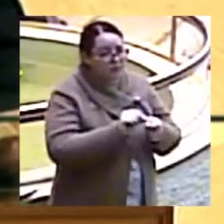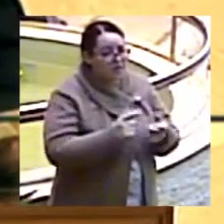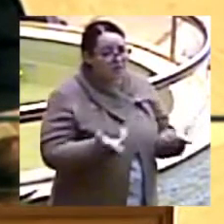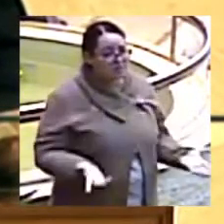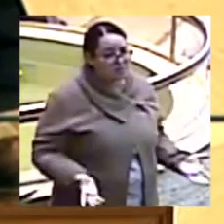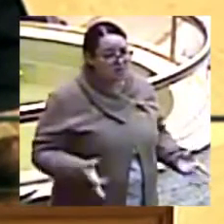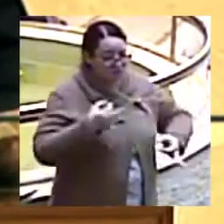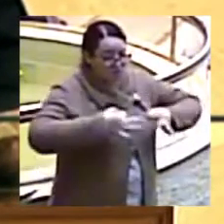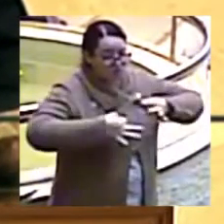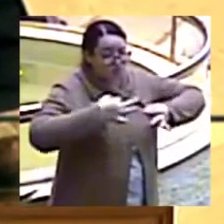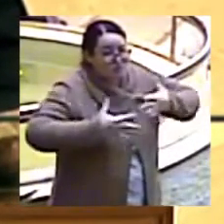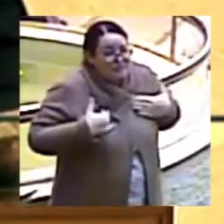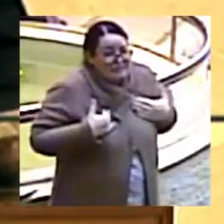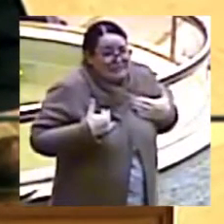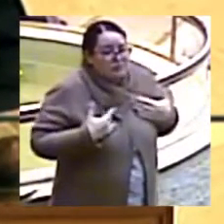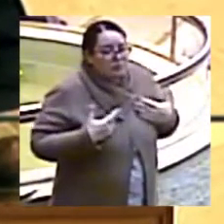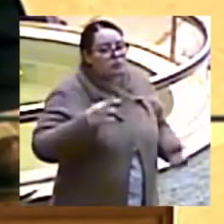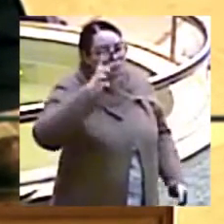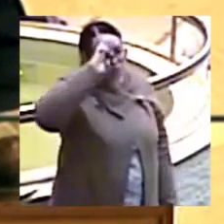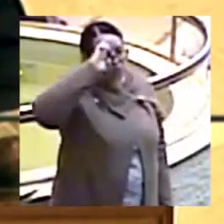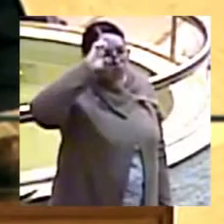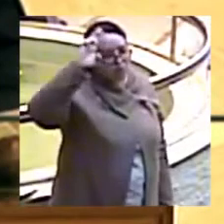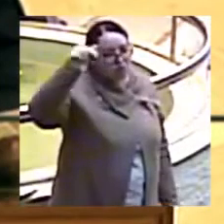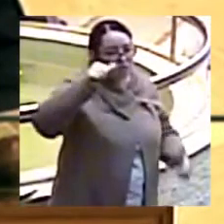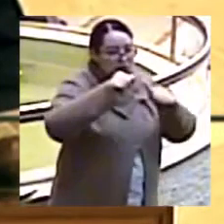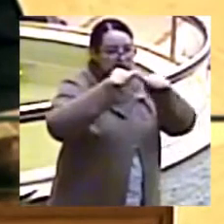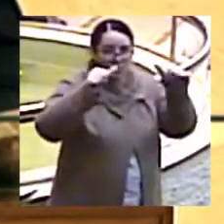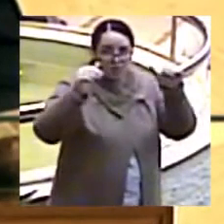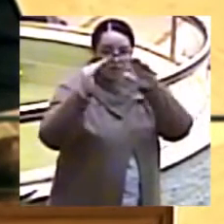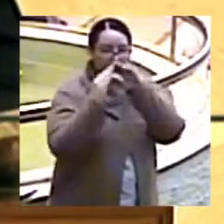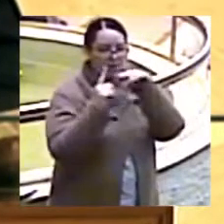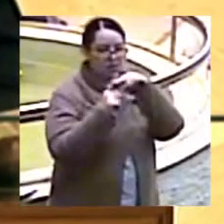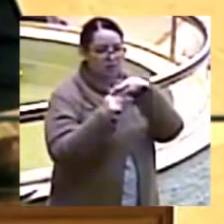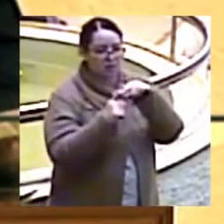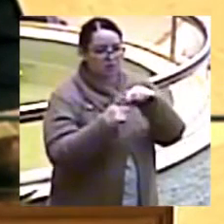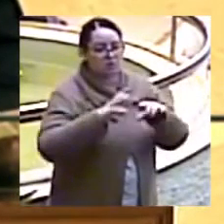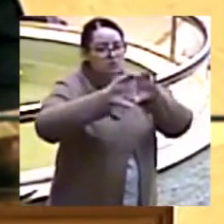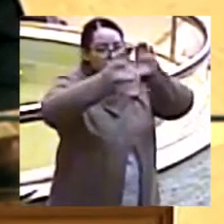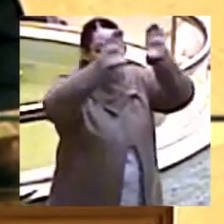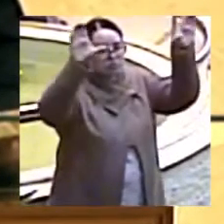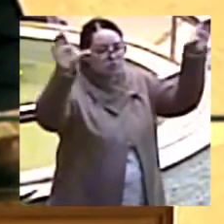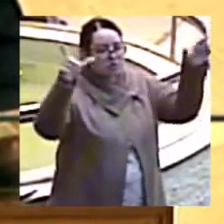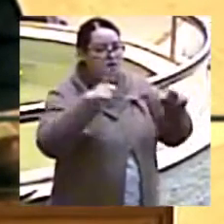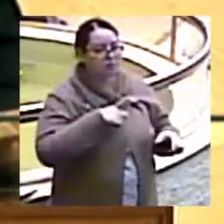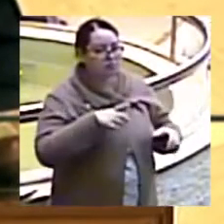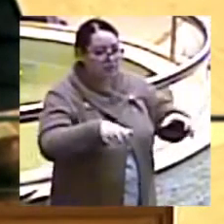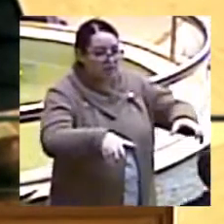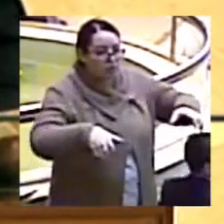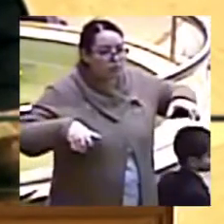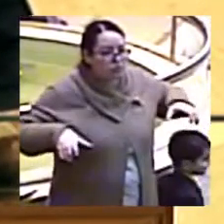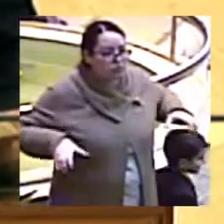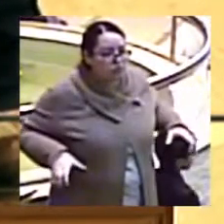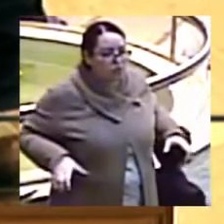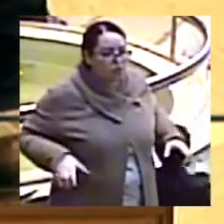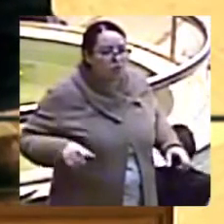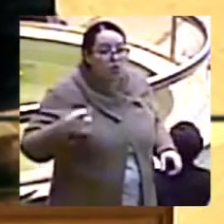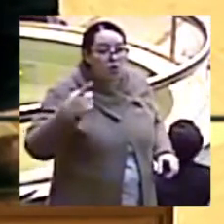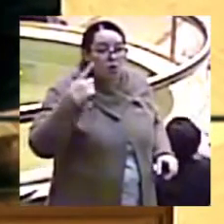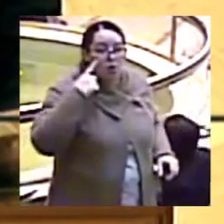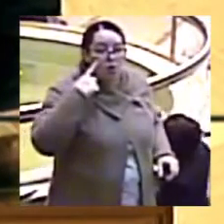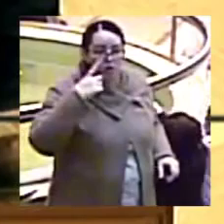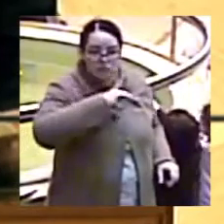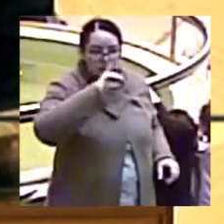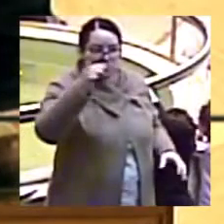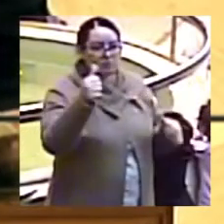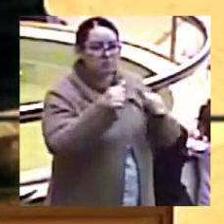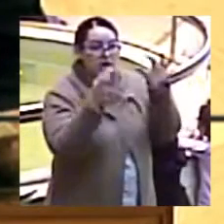seu santo templo, nos céus tem o Senhor o seu trono. Os seus olhos estão atentos e as